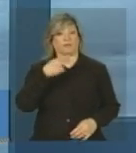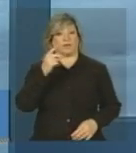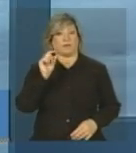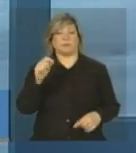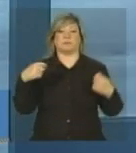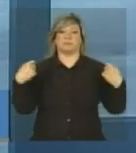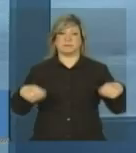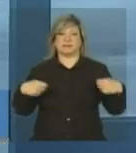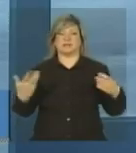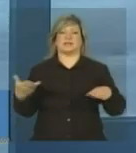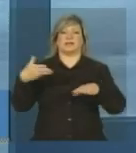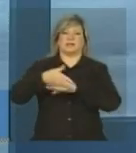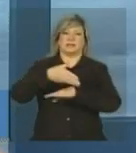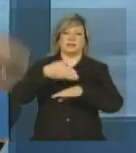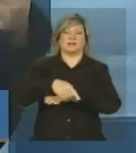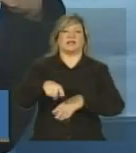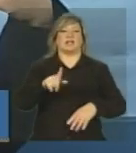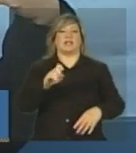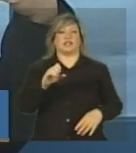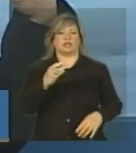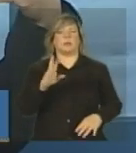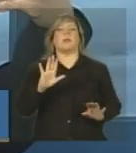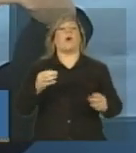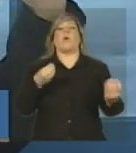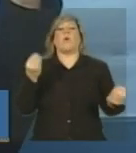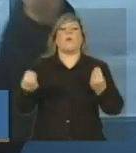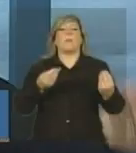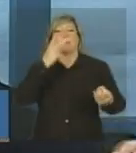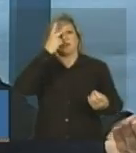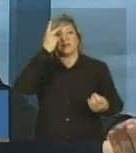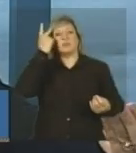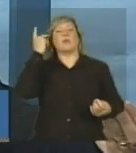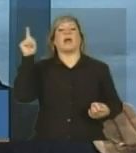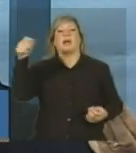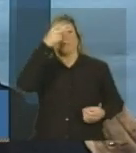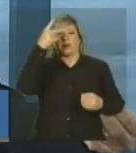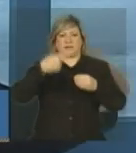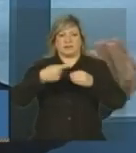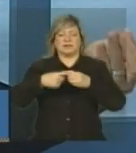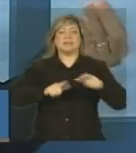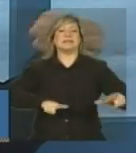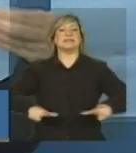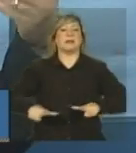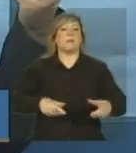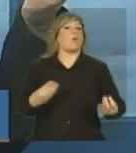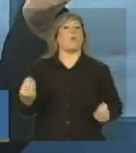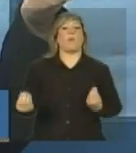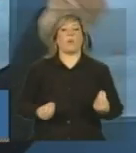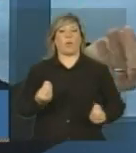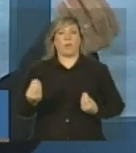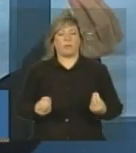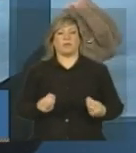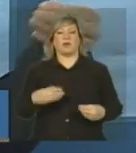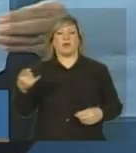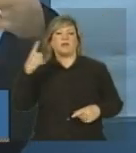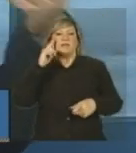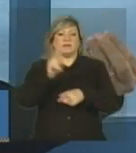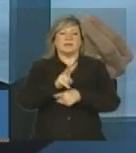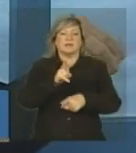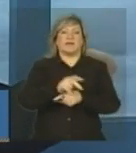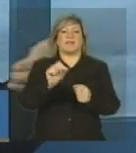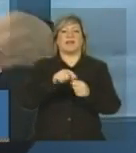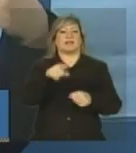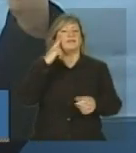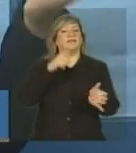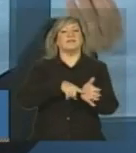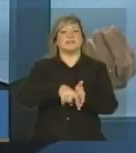do gestor, mas como que ele atua? Qual que é efetivamente o papel do gestor a partir do momento em que ele acompanha, que ele